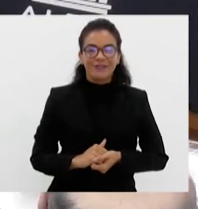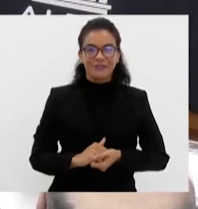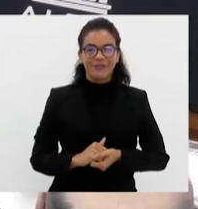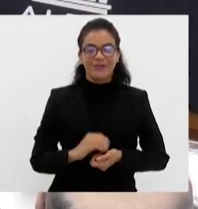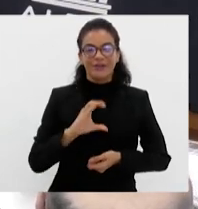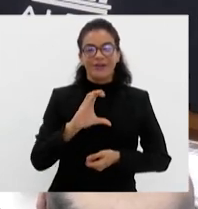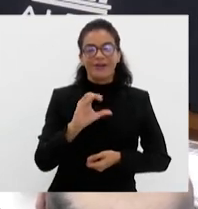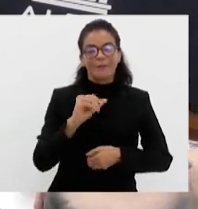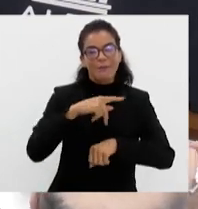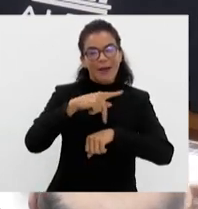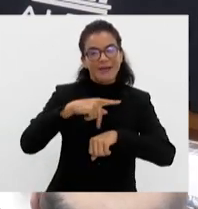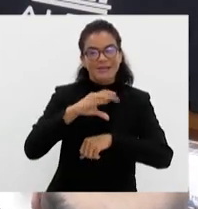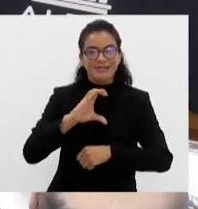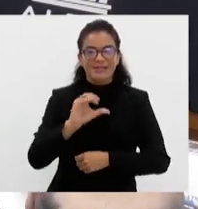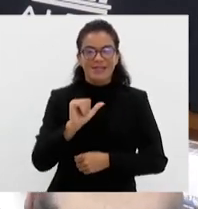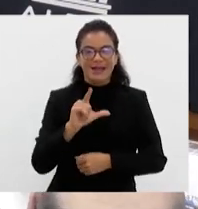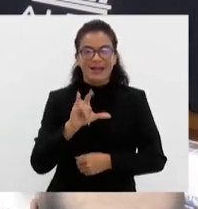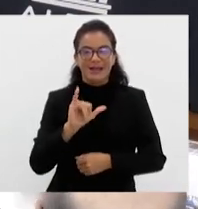muscular é similar.